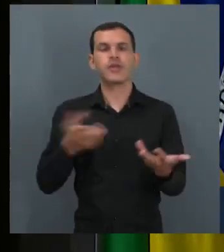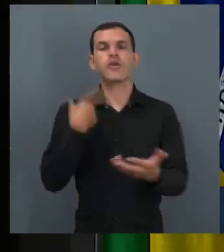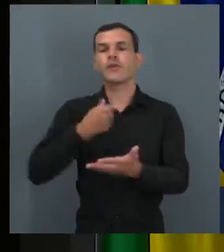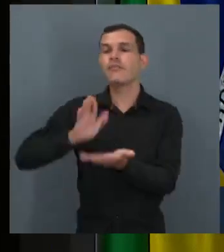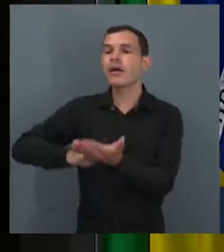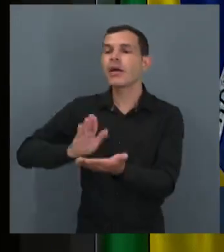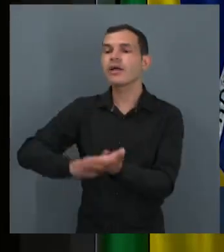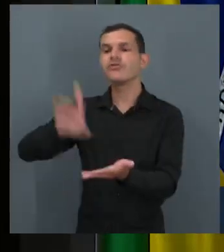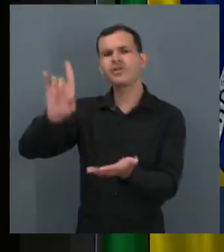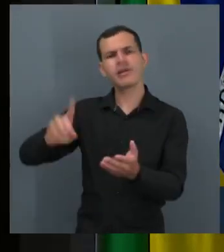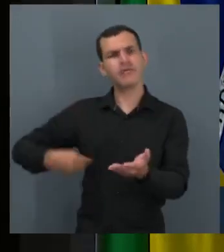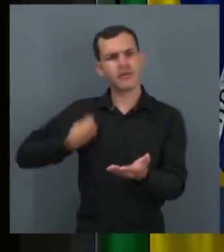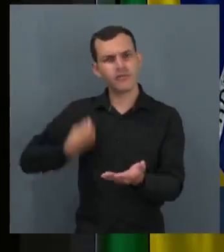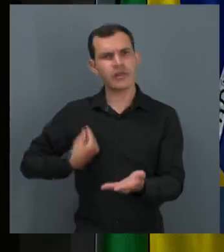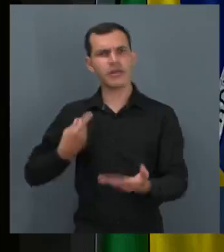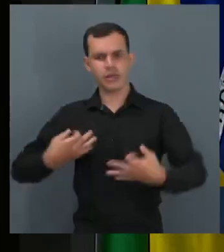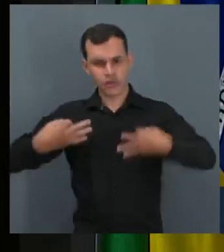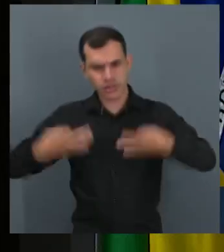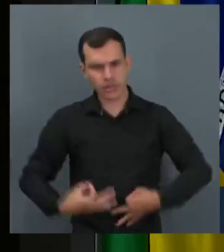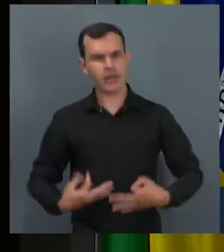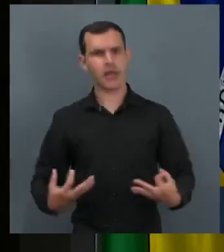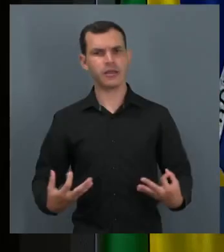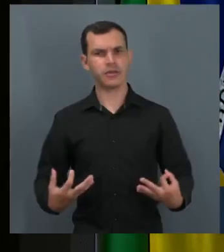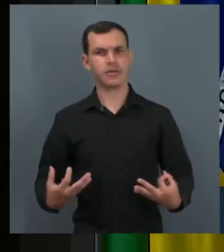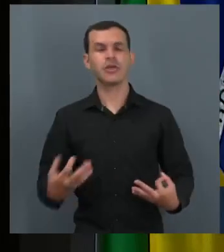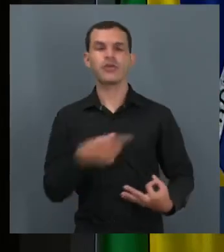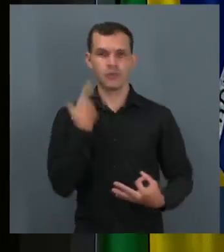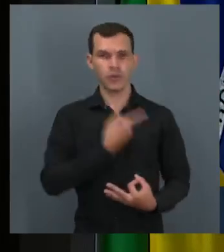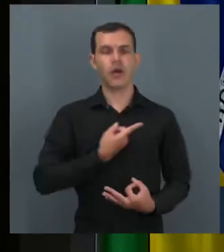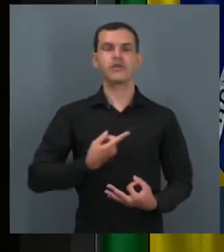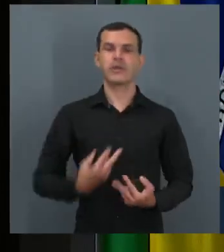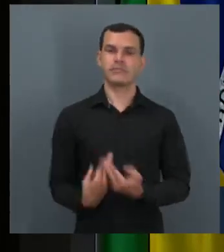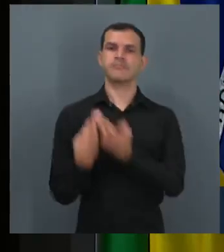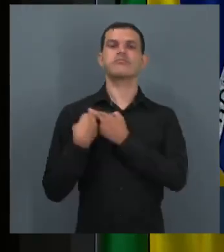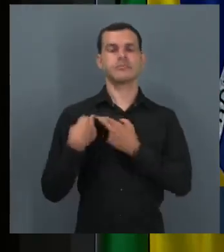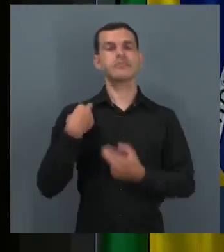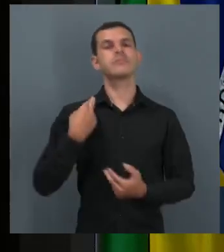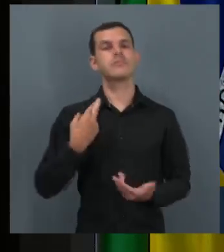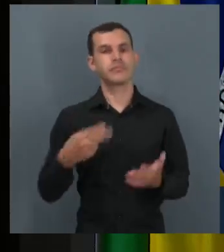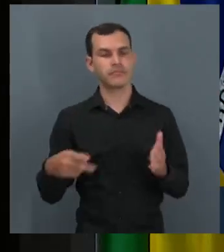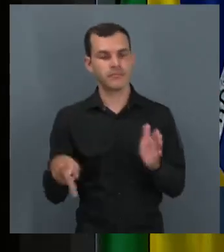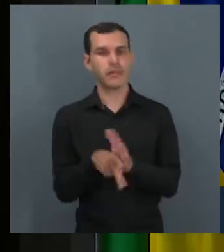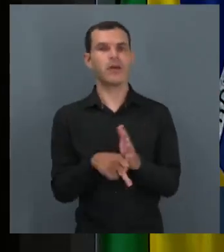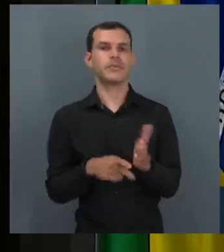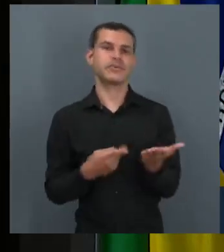Fomos cumprir com o nosso dever de senadores. Então, eu faço aqui, para